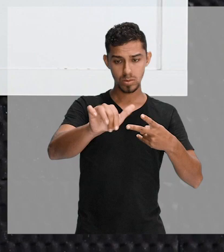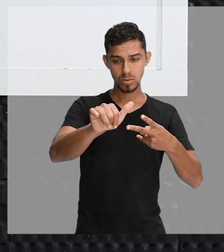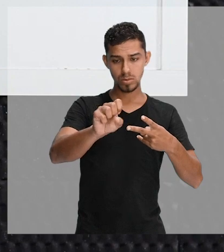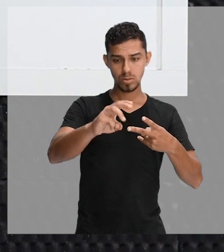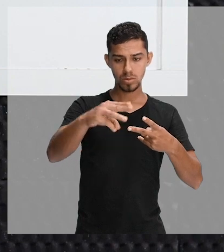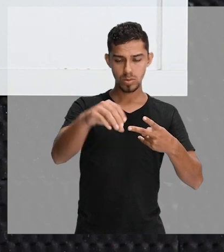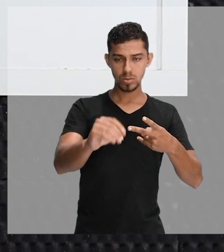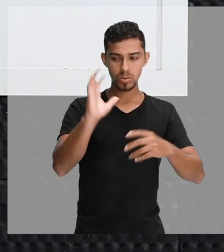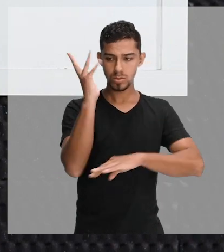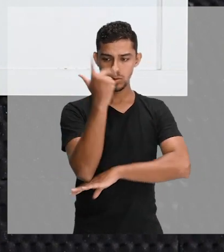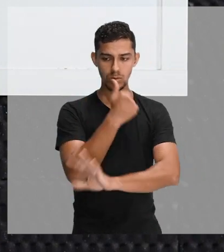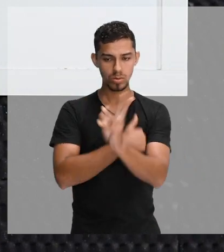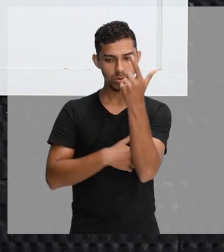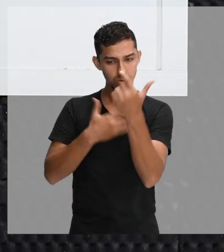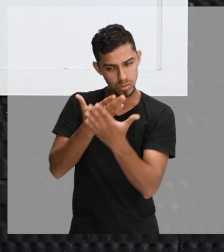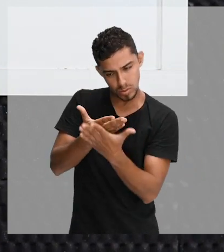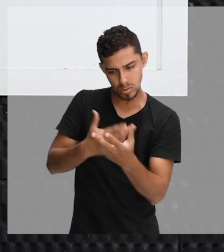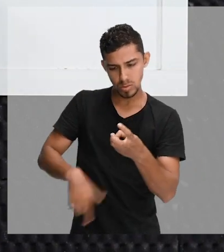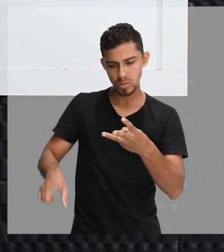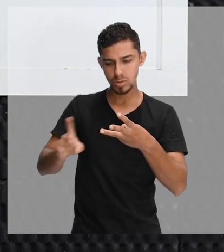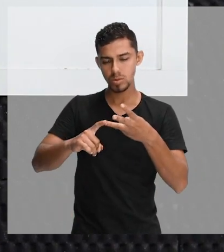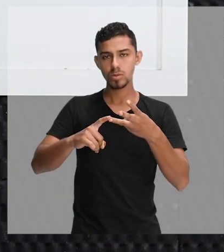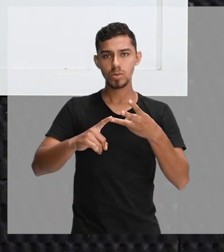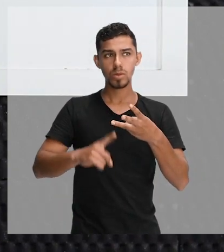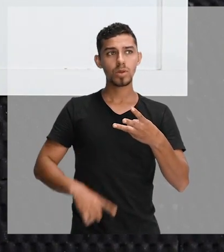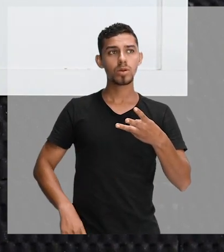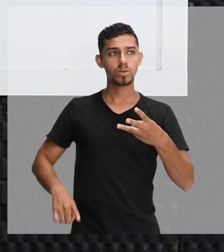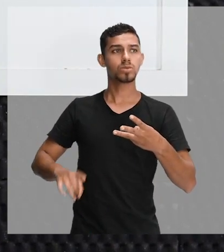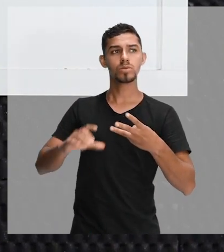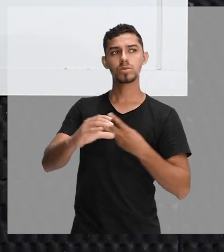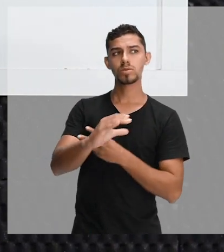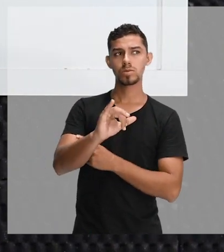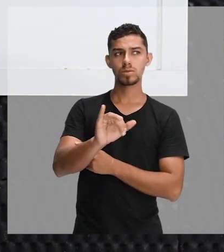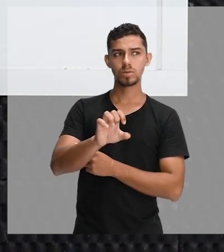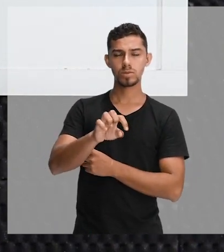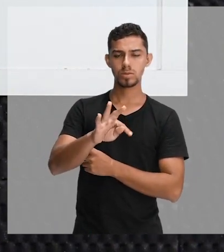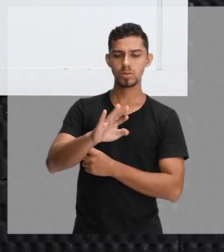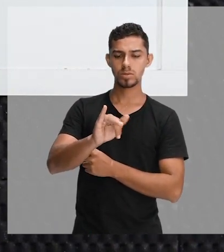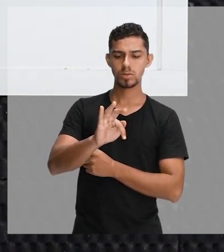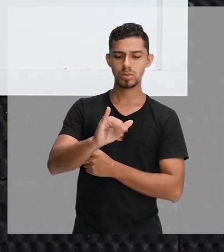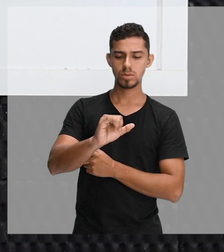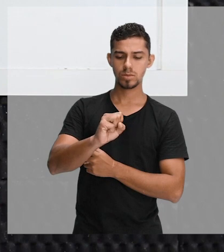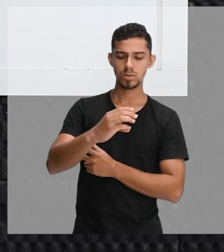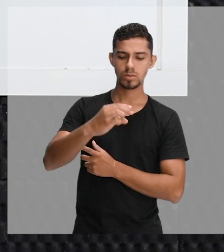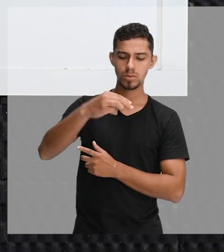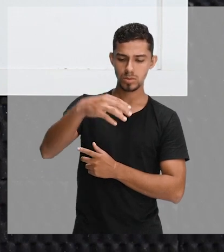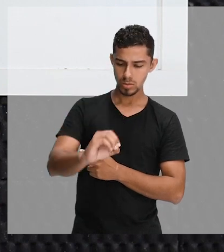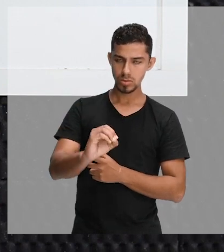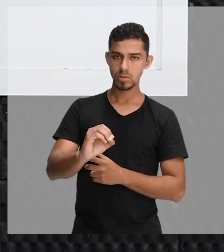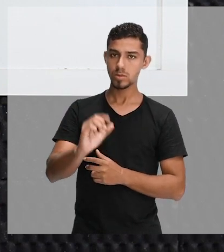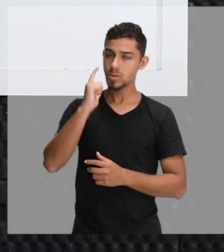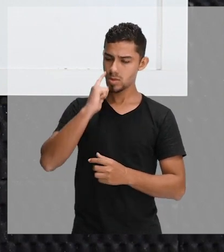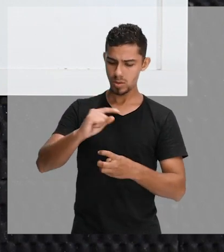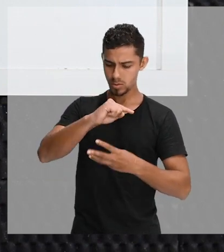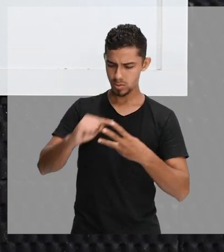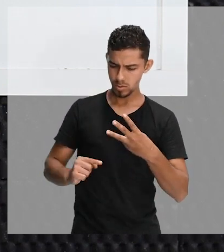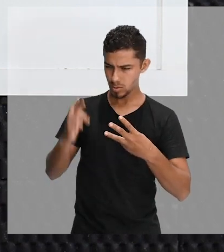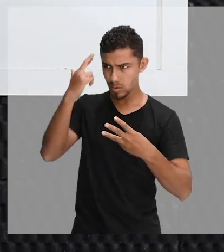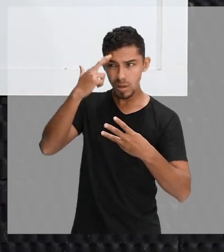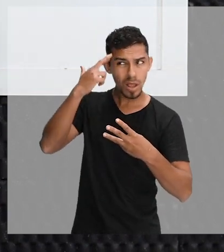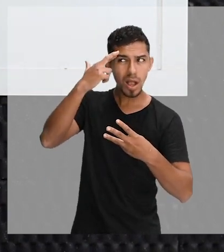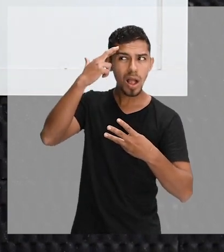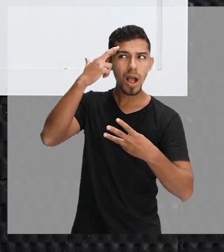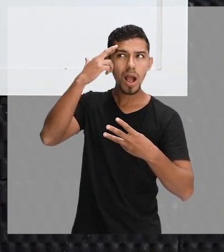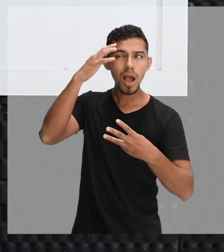e o cientificismo. Se você fizer uma reflexão básica, você vai ver que eles estão juntos, na verdade. Porque quem